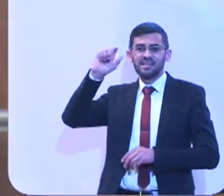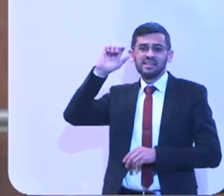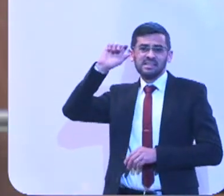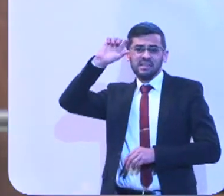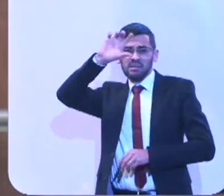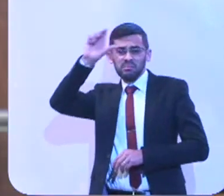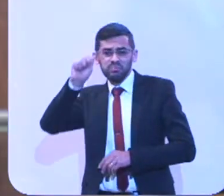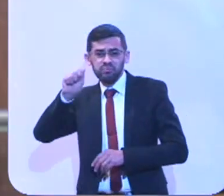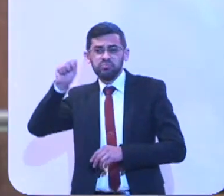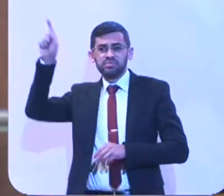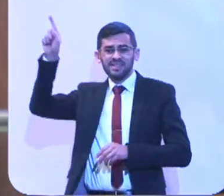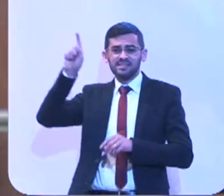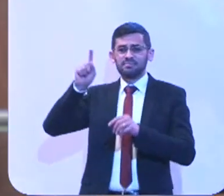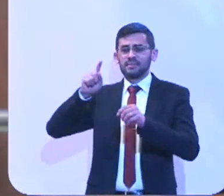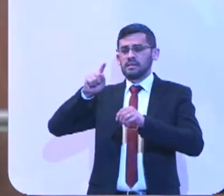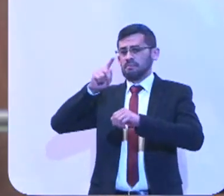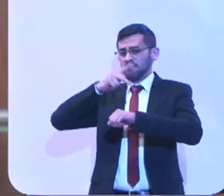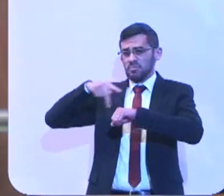civil estoura ali,